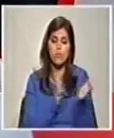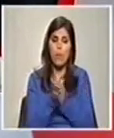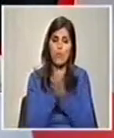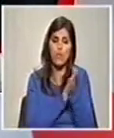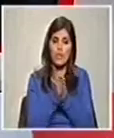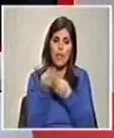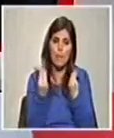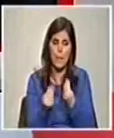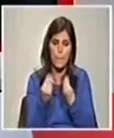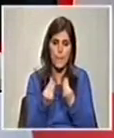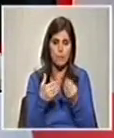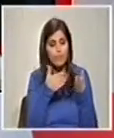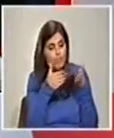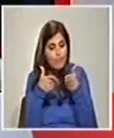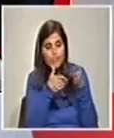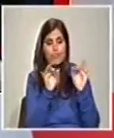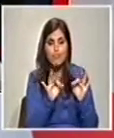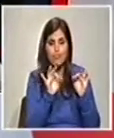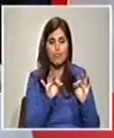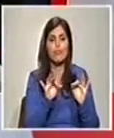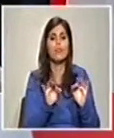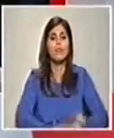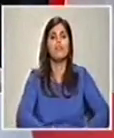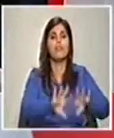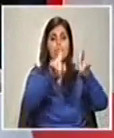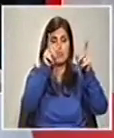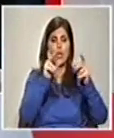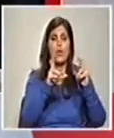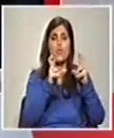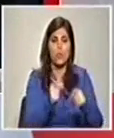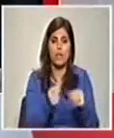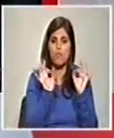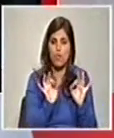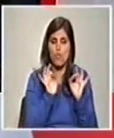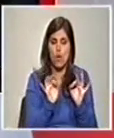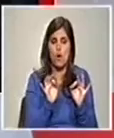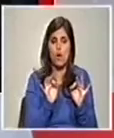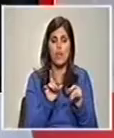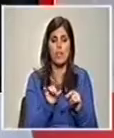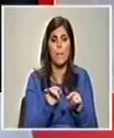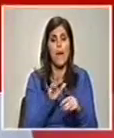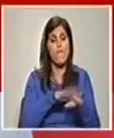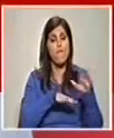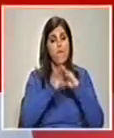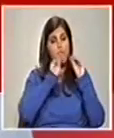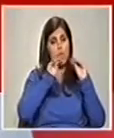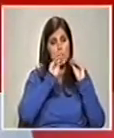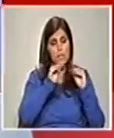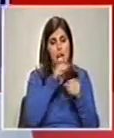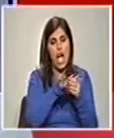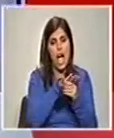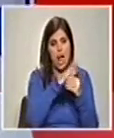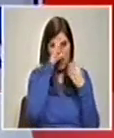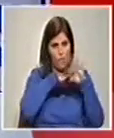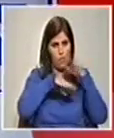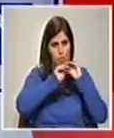de ser direcionada, não é? Sem dúvida. Para conseguir resultados e energia que precisa também de formação. Eu penso que a área da formação é uma